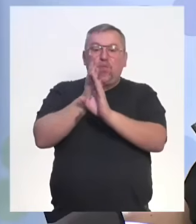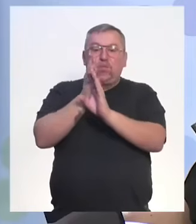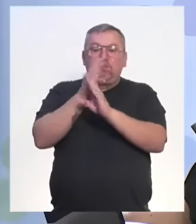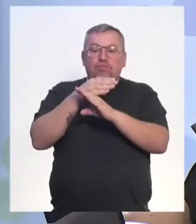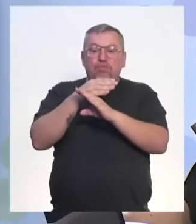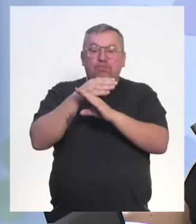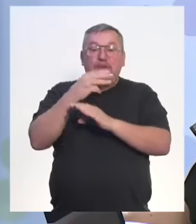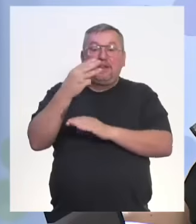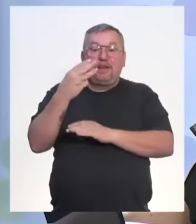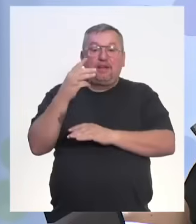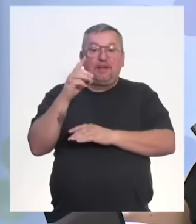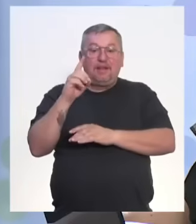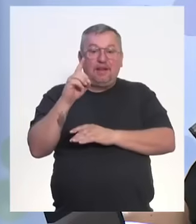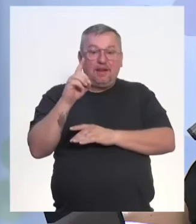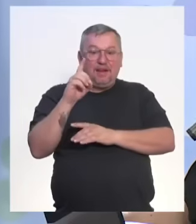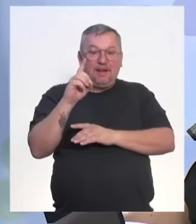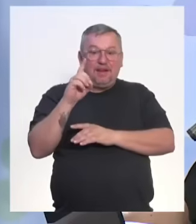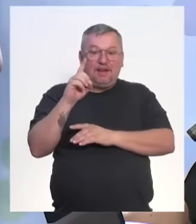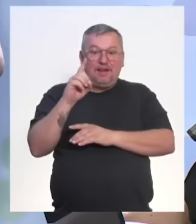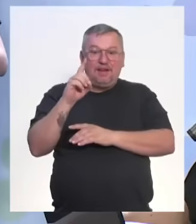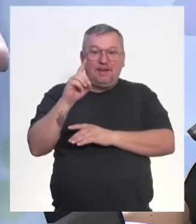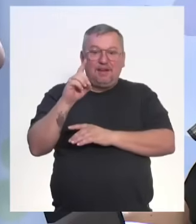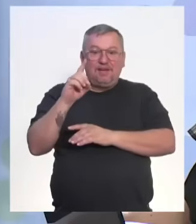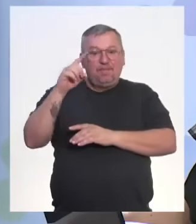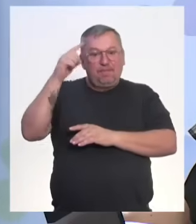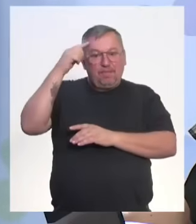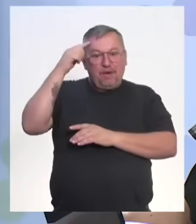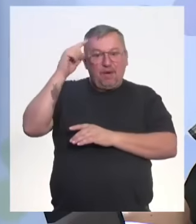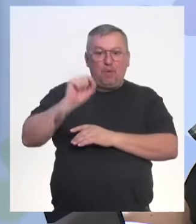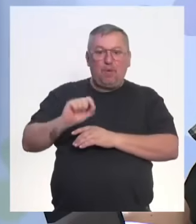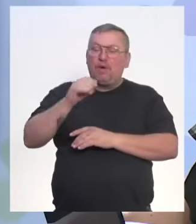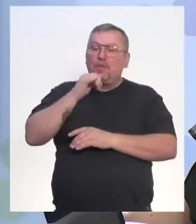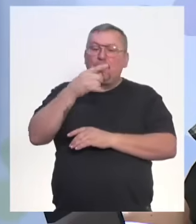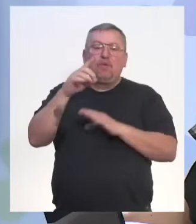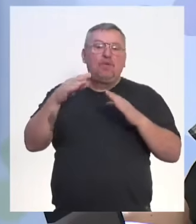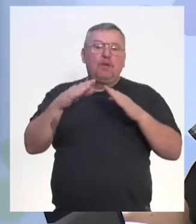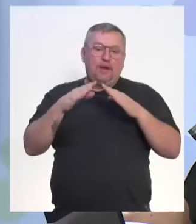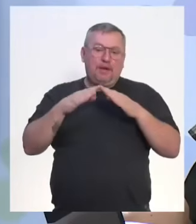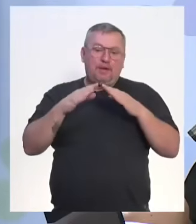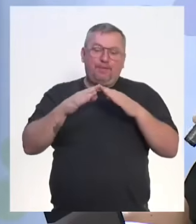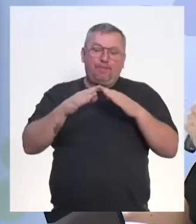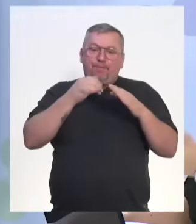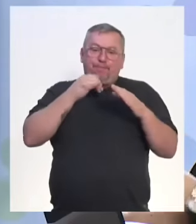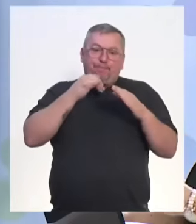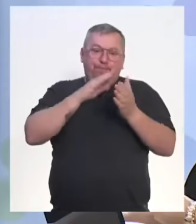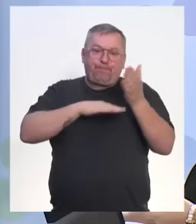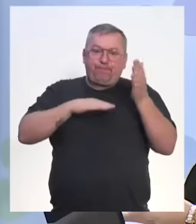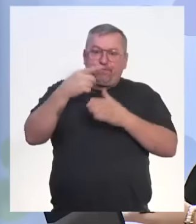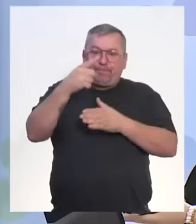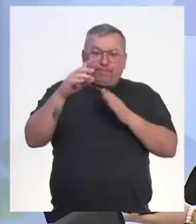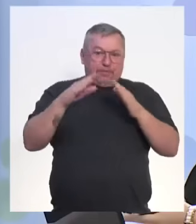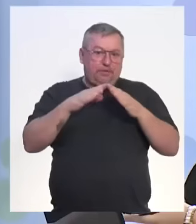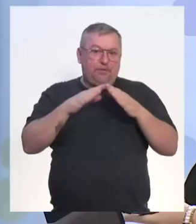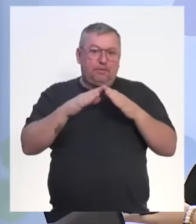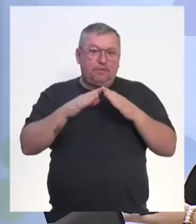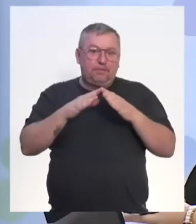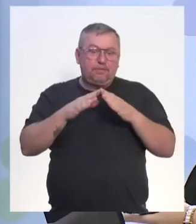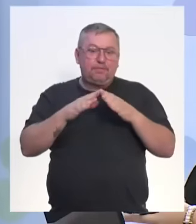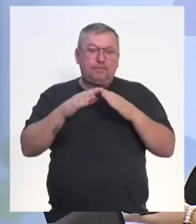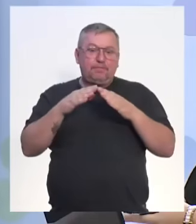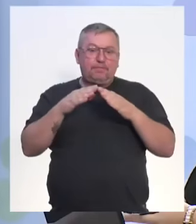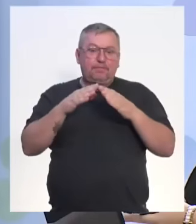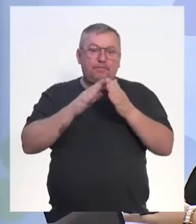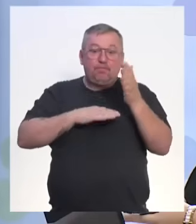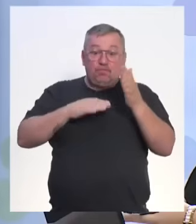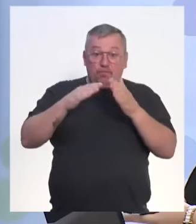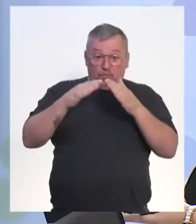em 3 dimensões. Pensando, por exemplo, lá na sua casa. Então, digamos aí, todo mundo lá na sua casa. Sua casa,